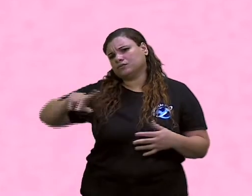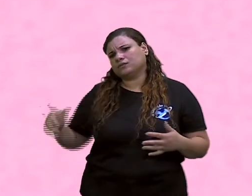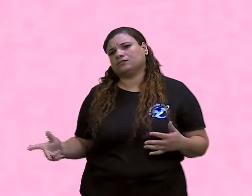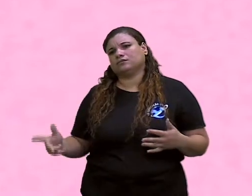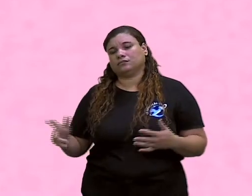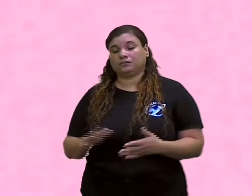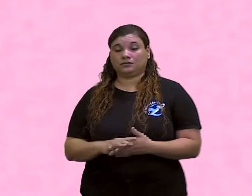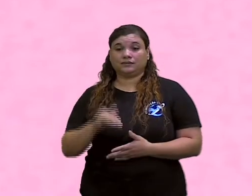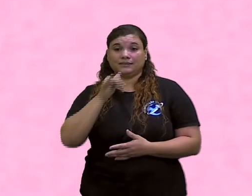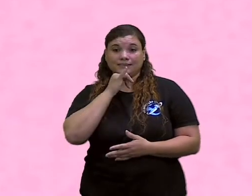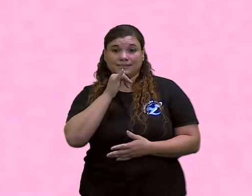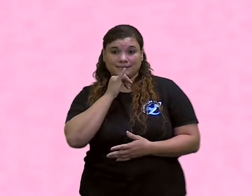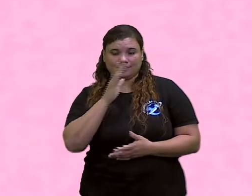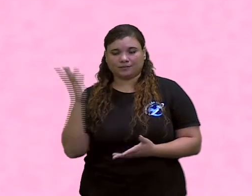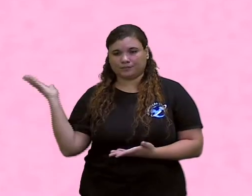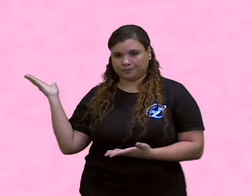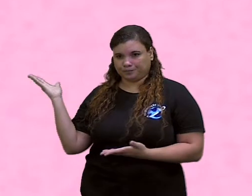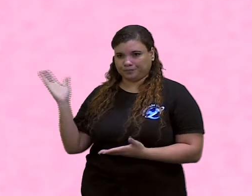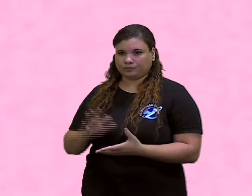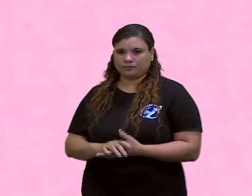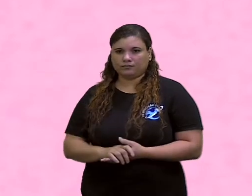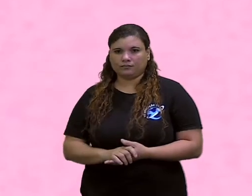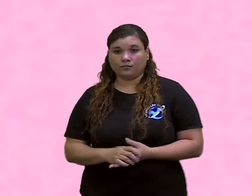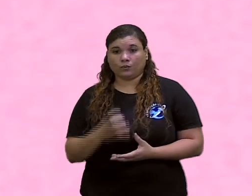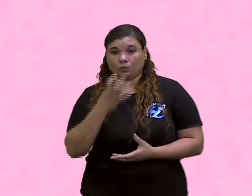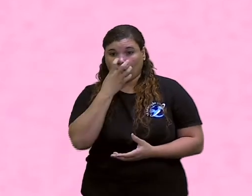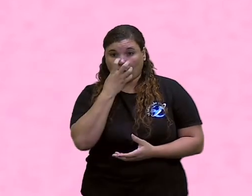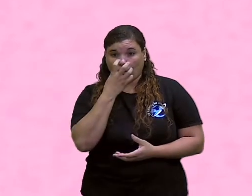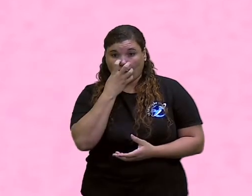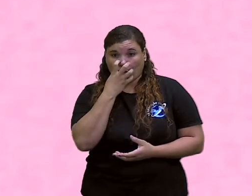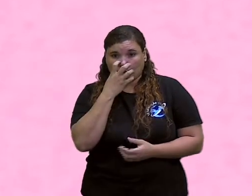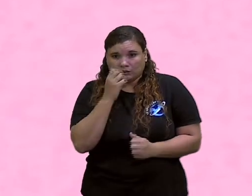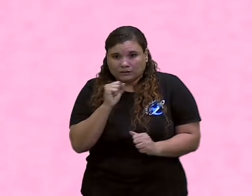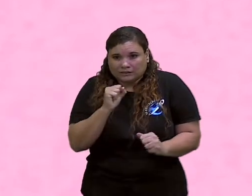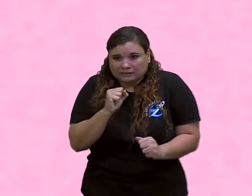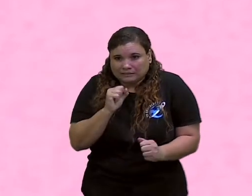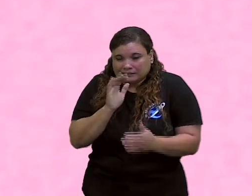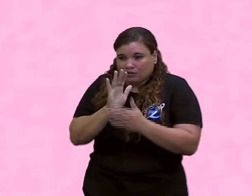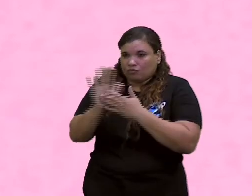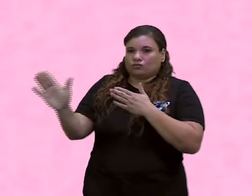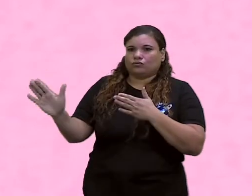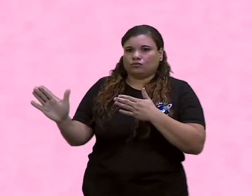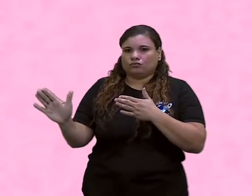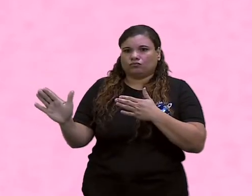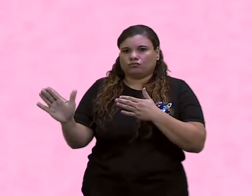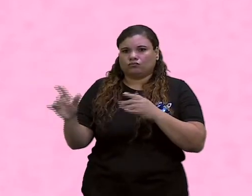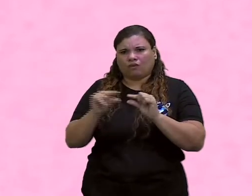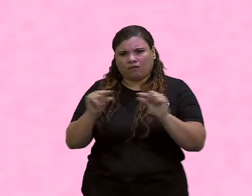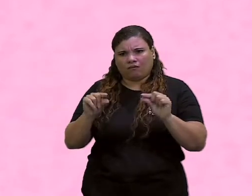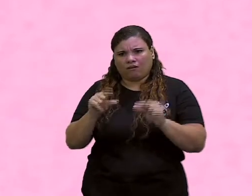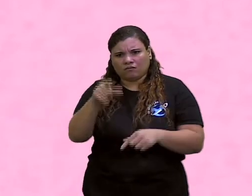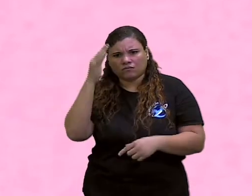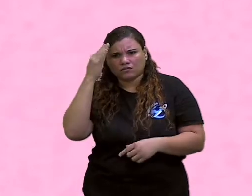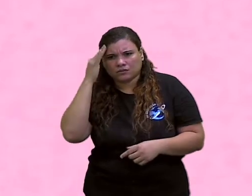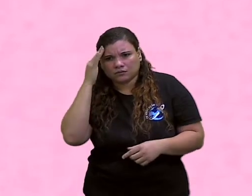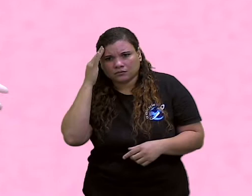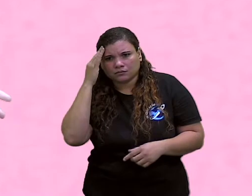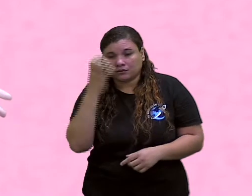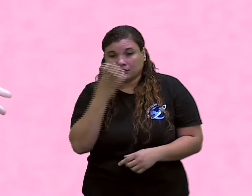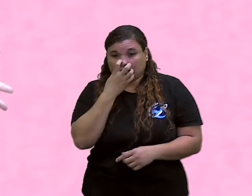cachorro tremia e fugiu. Você conseguiu entender a oração. O cachorro tremia e